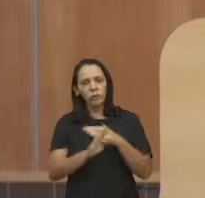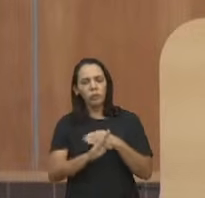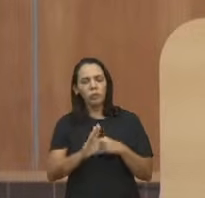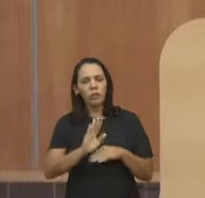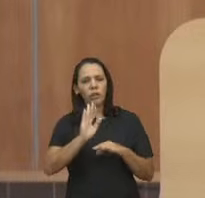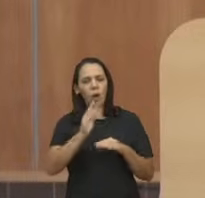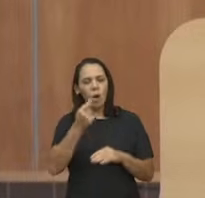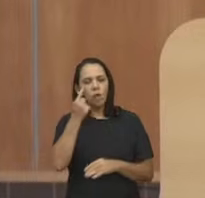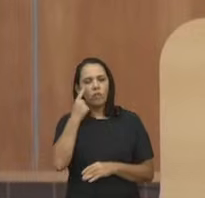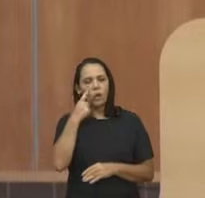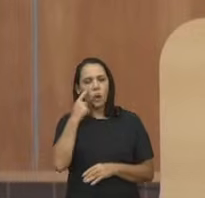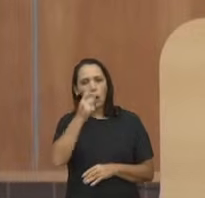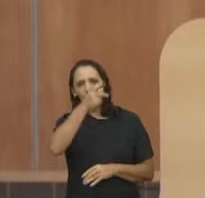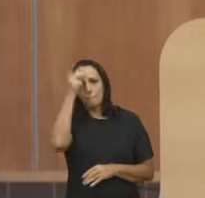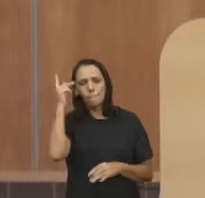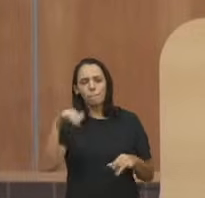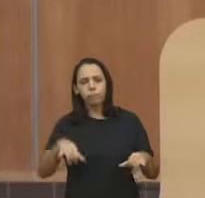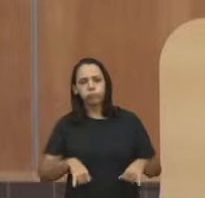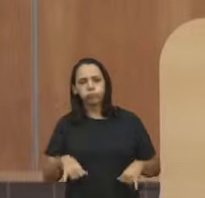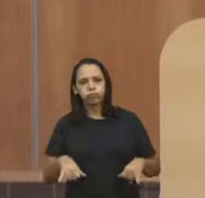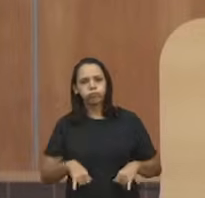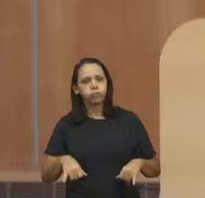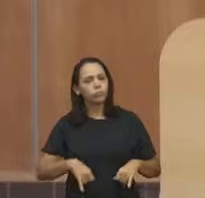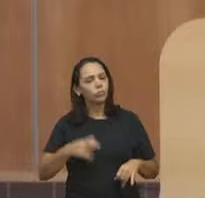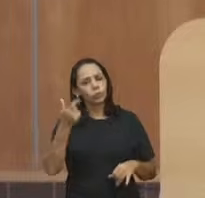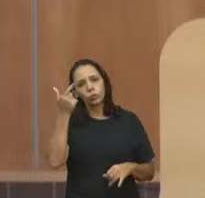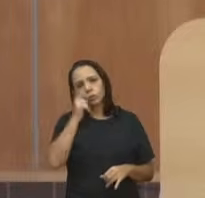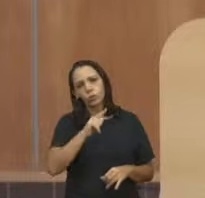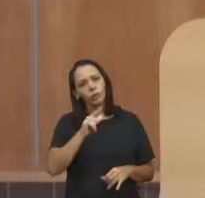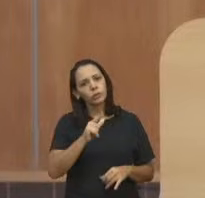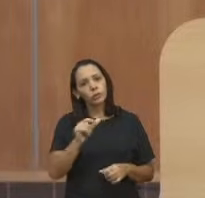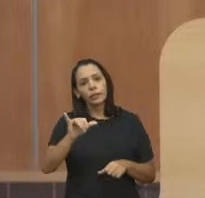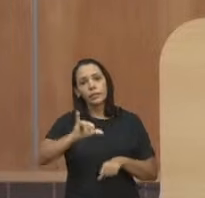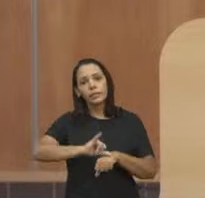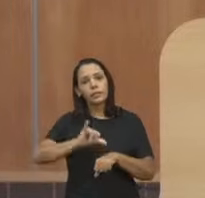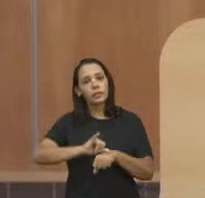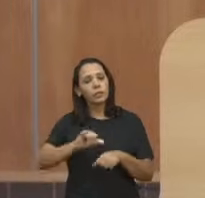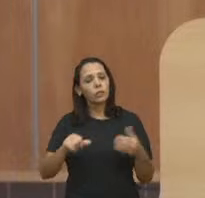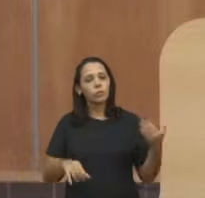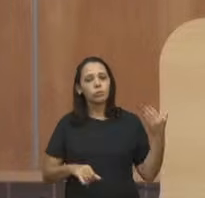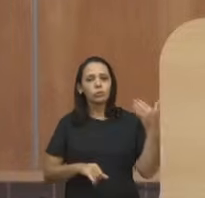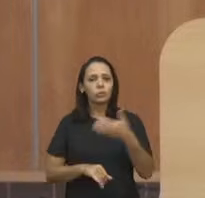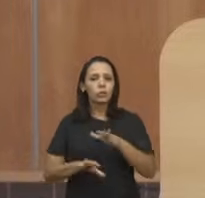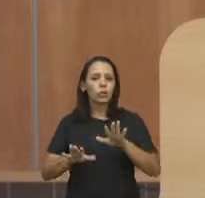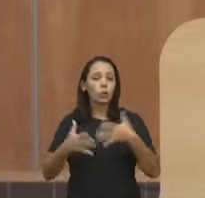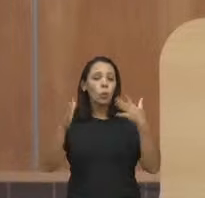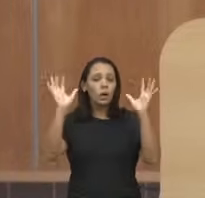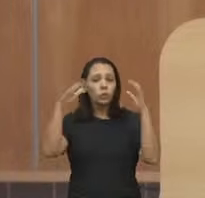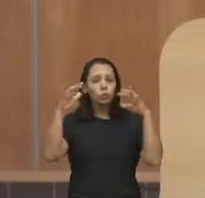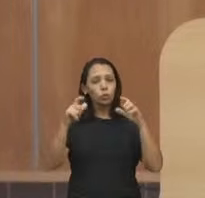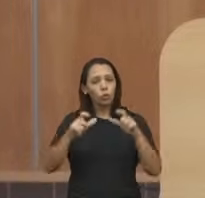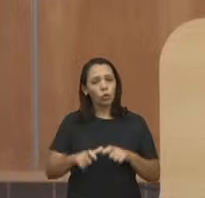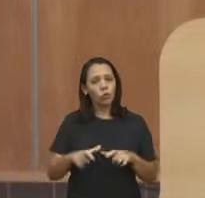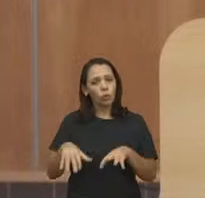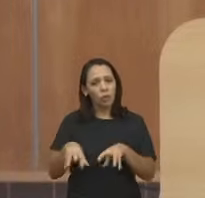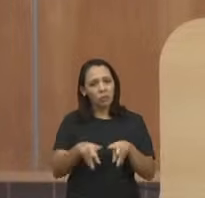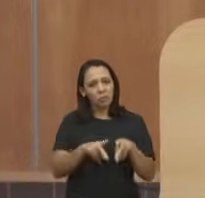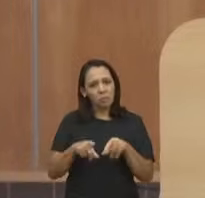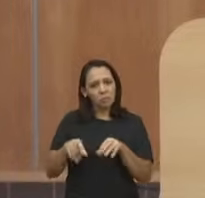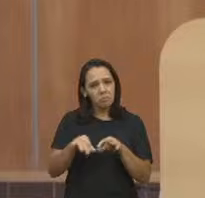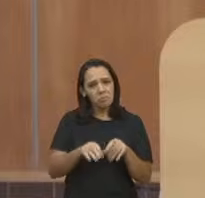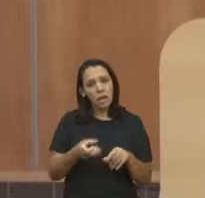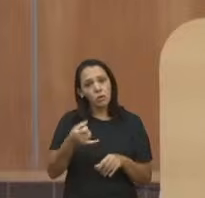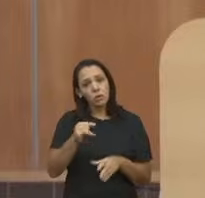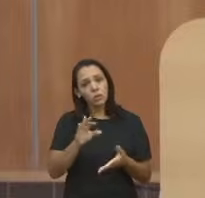das pessoas que quando quer vir para a cidade não consegue, principalmente quando chove é barro, e quando não chove é a